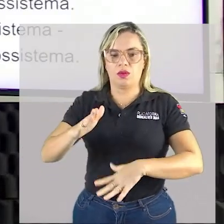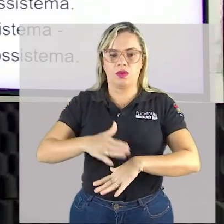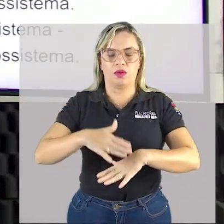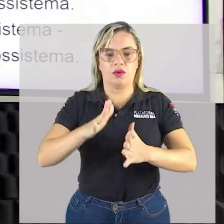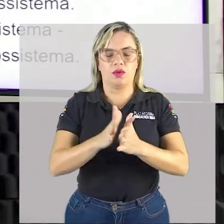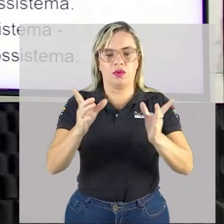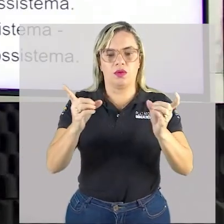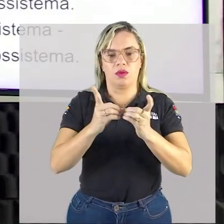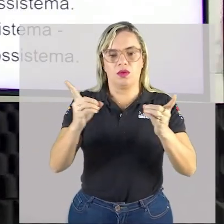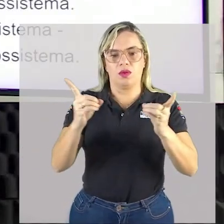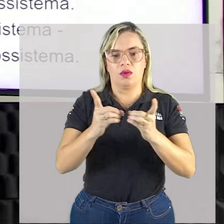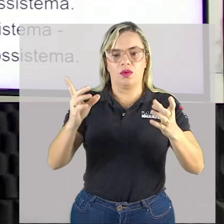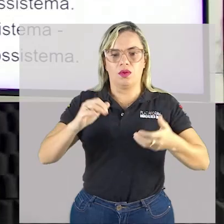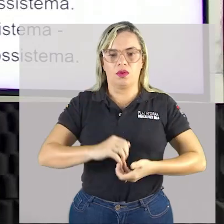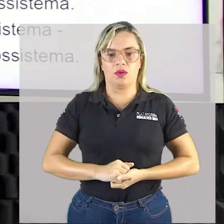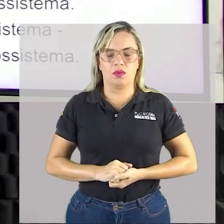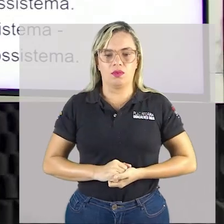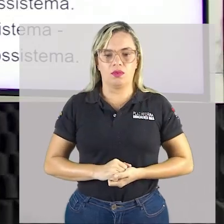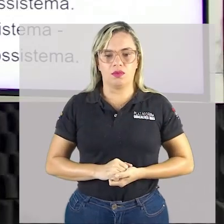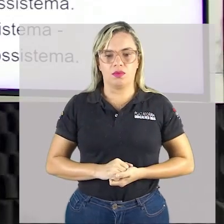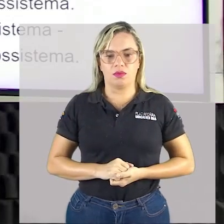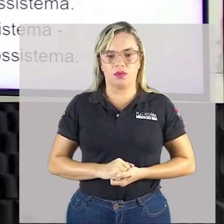didática até.